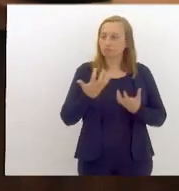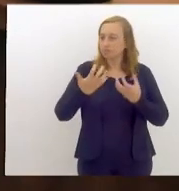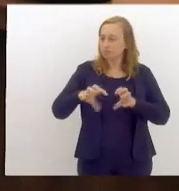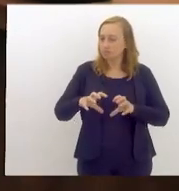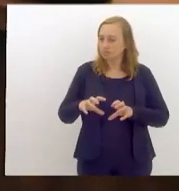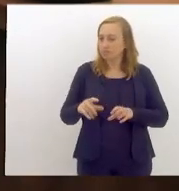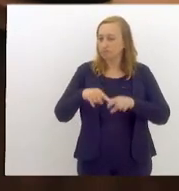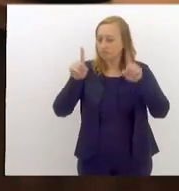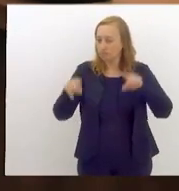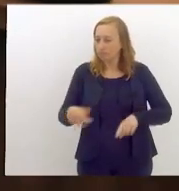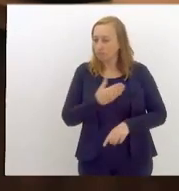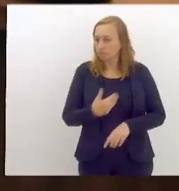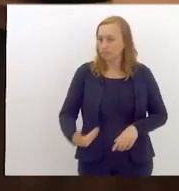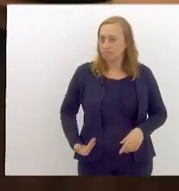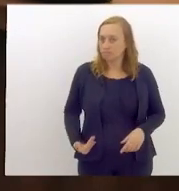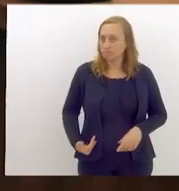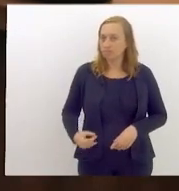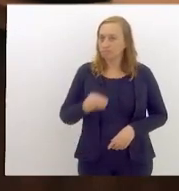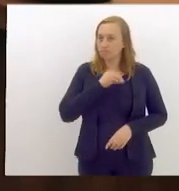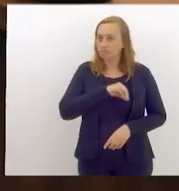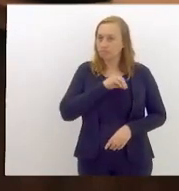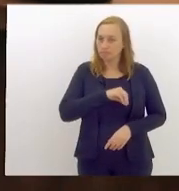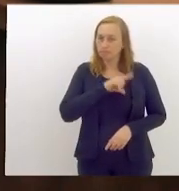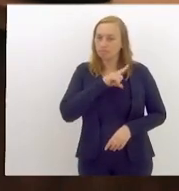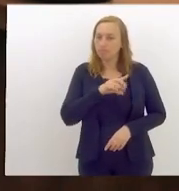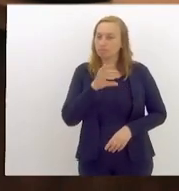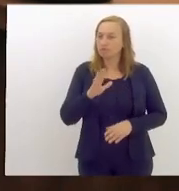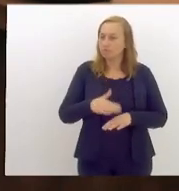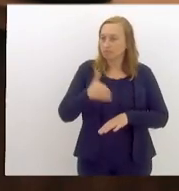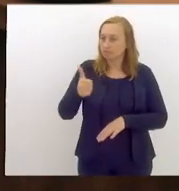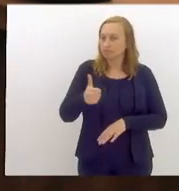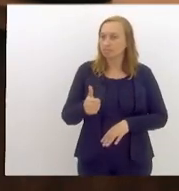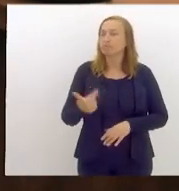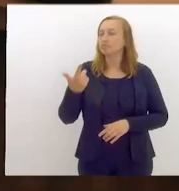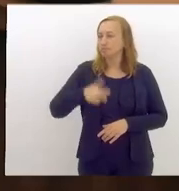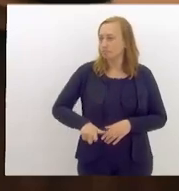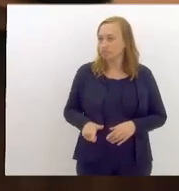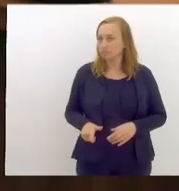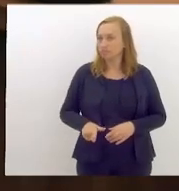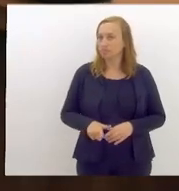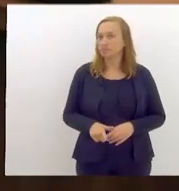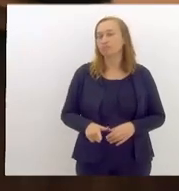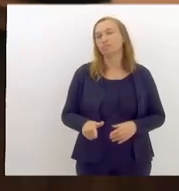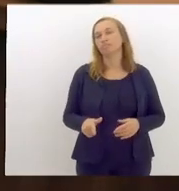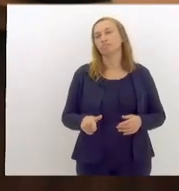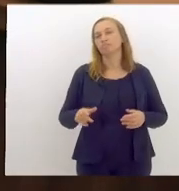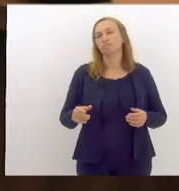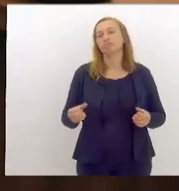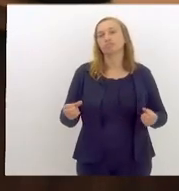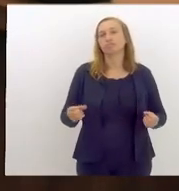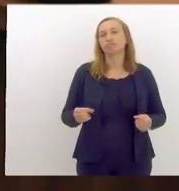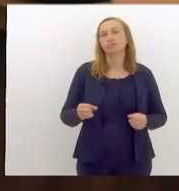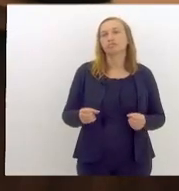que os servidores sejam remunerados dignamente é de novo o abismo que o Rio de Janeiro está colocado